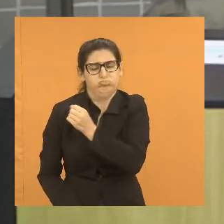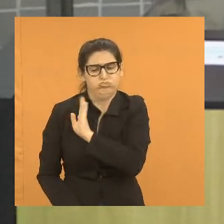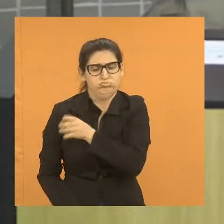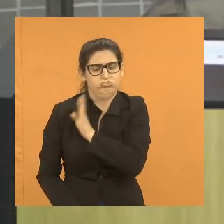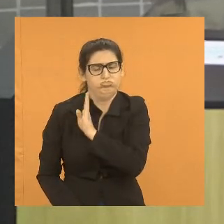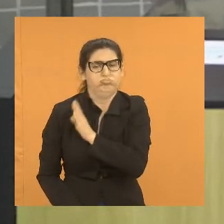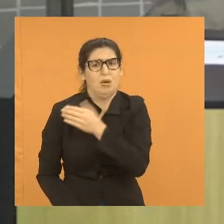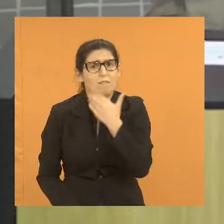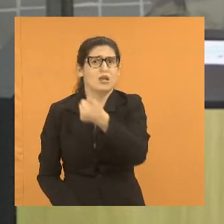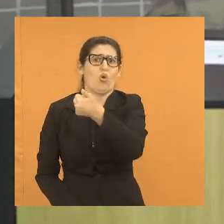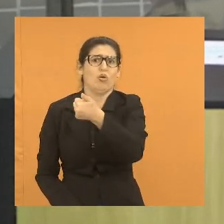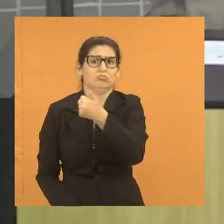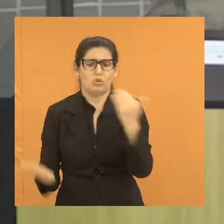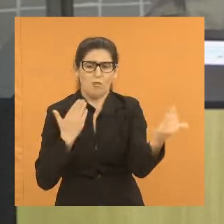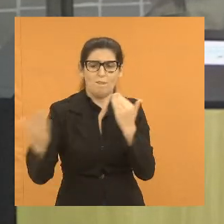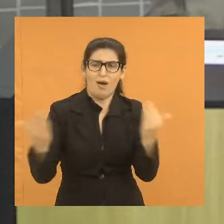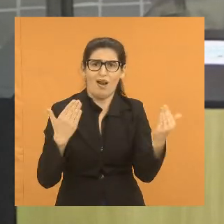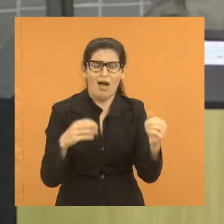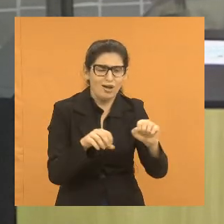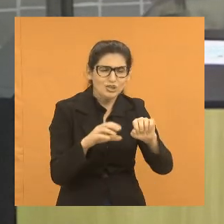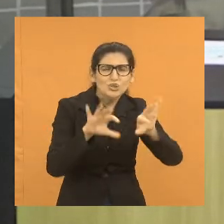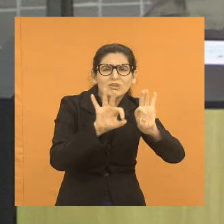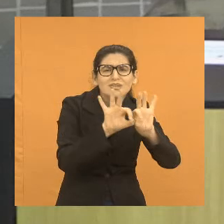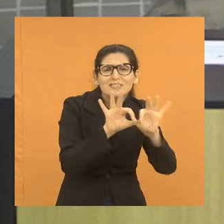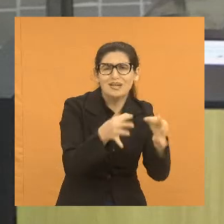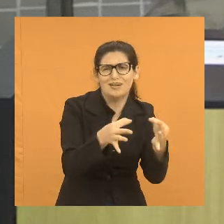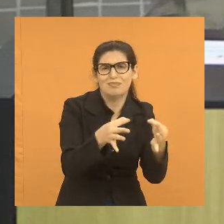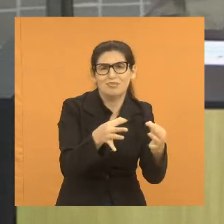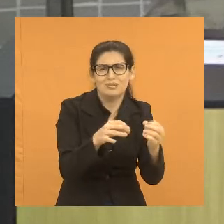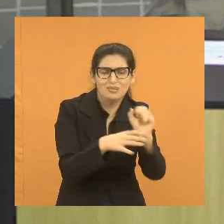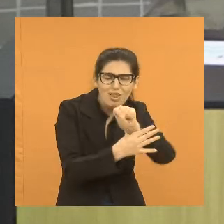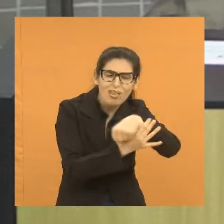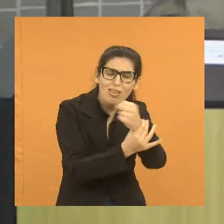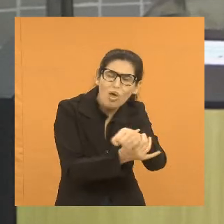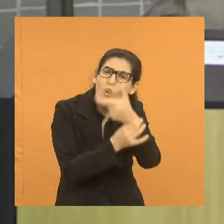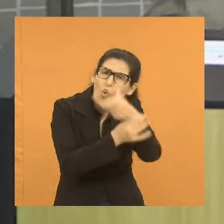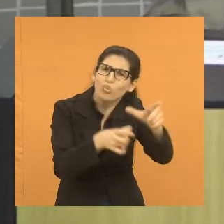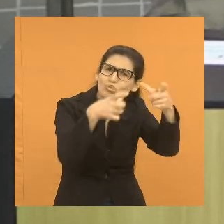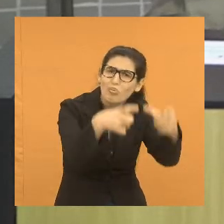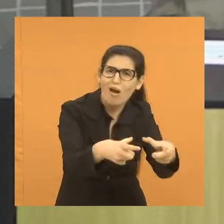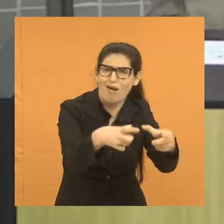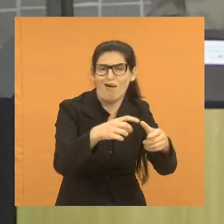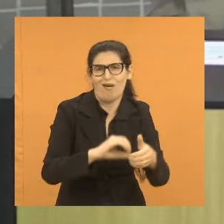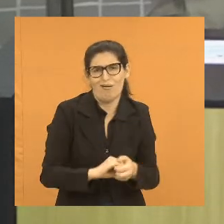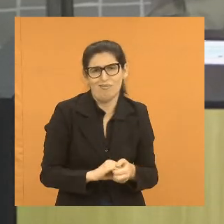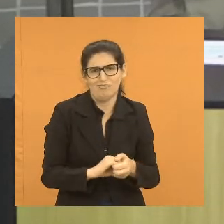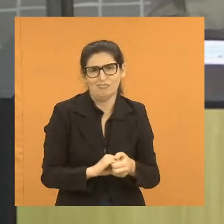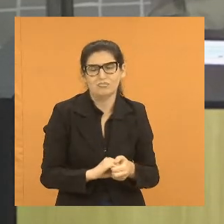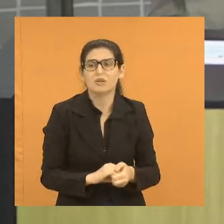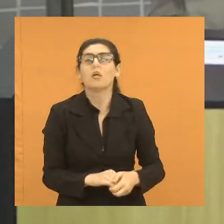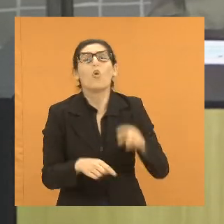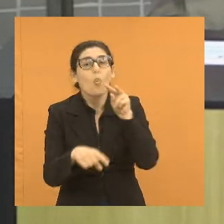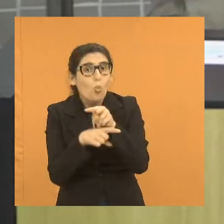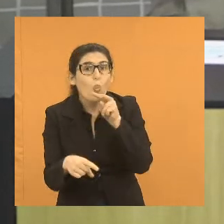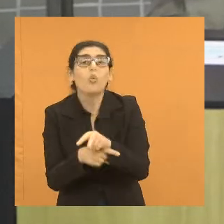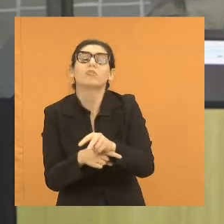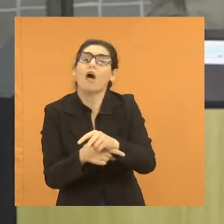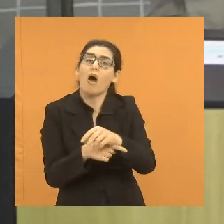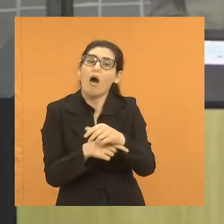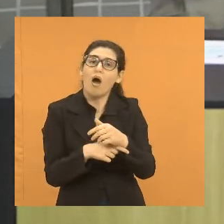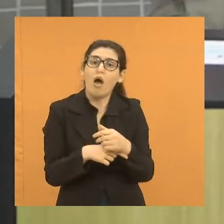do horário de espera. Mas a analgesia, a questão do cuidado com a dor do paciente sempre